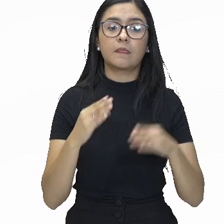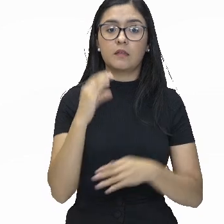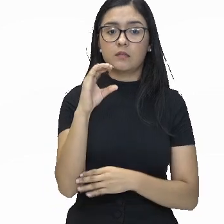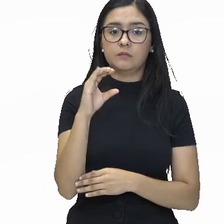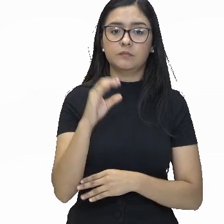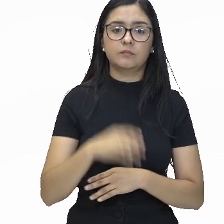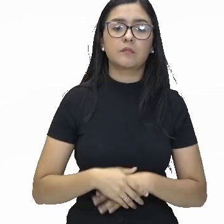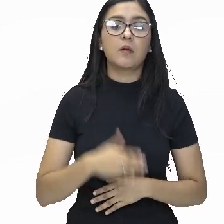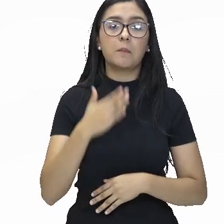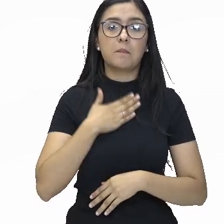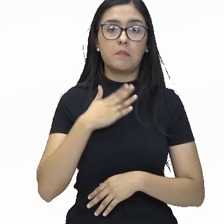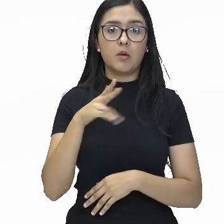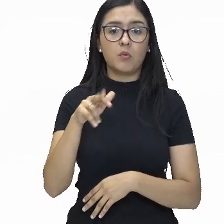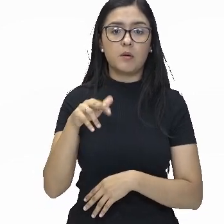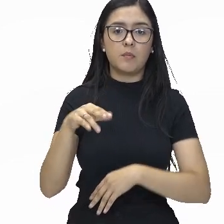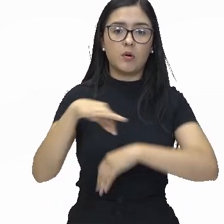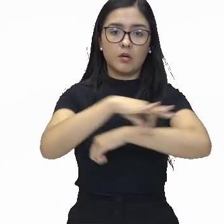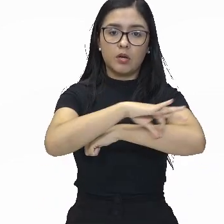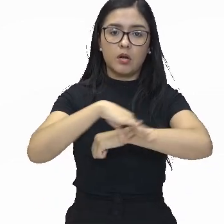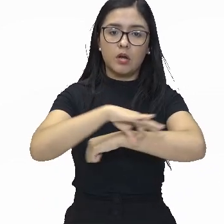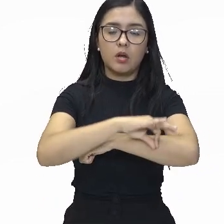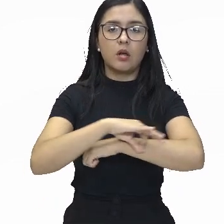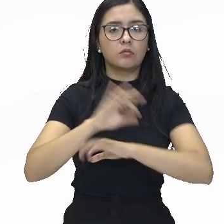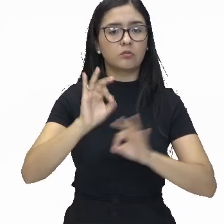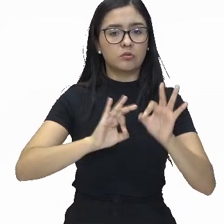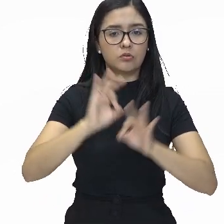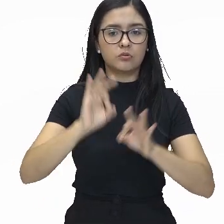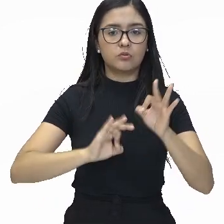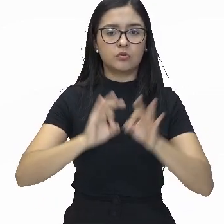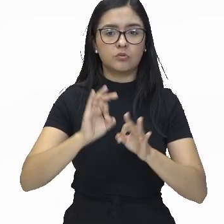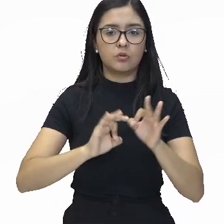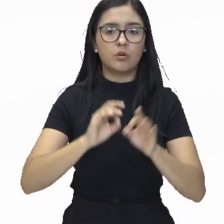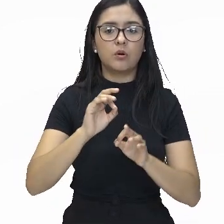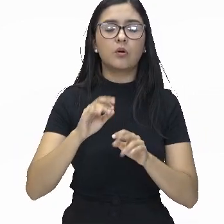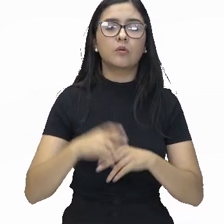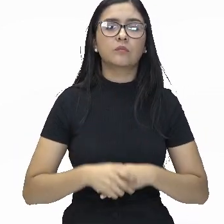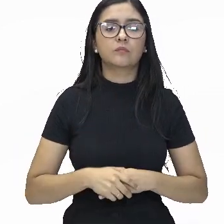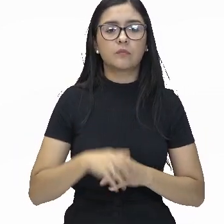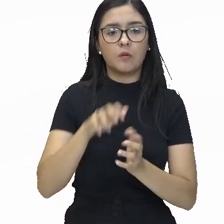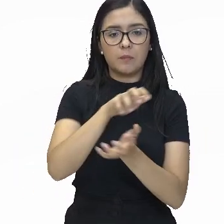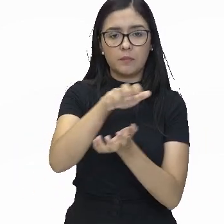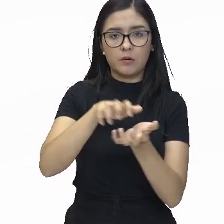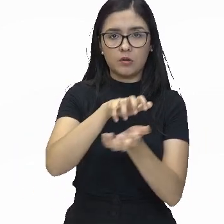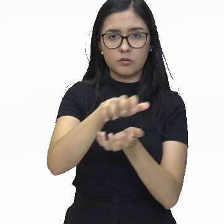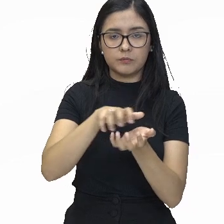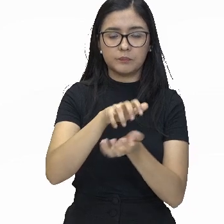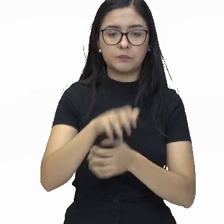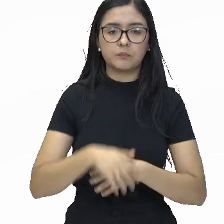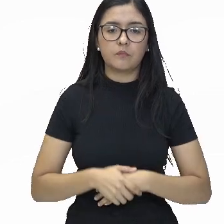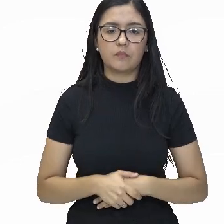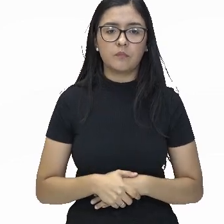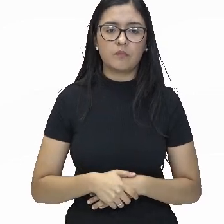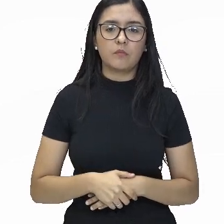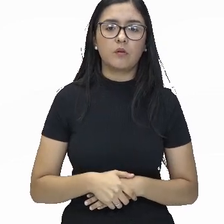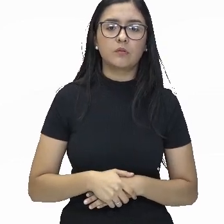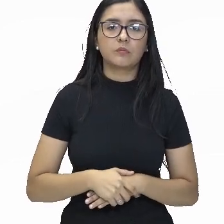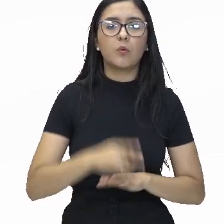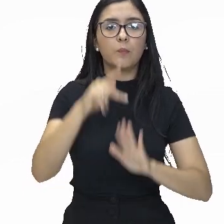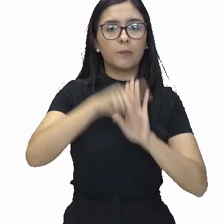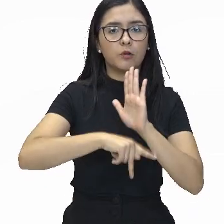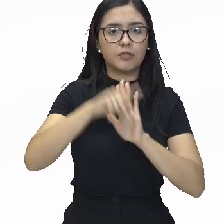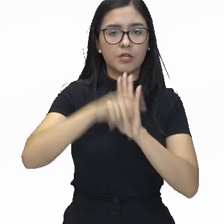é arquiteto, fez o projeto dessa praça. Então, ele fez o projeto, veja só